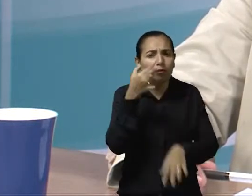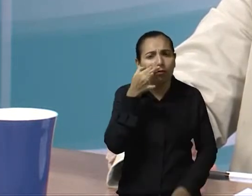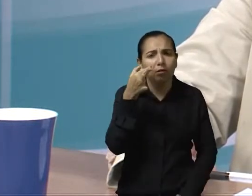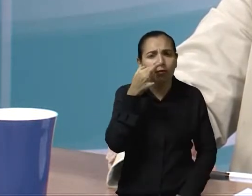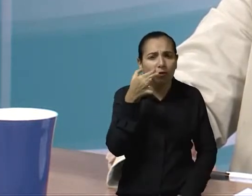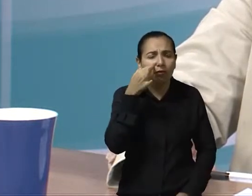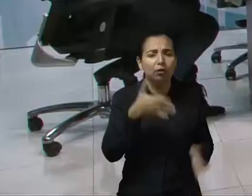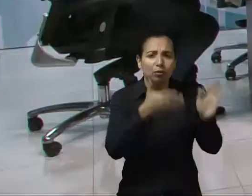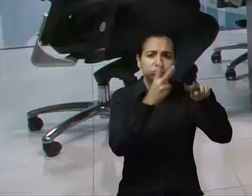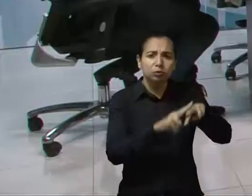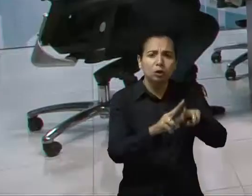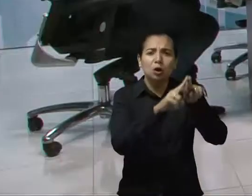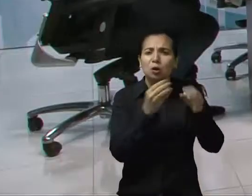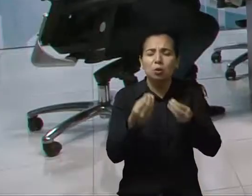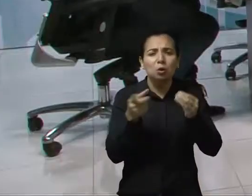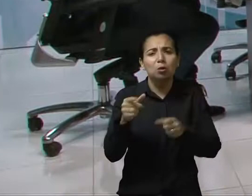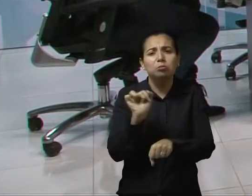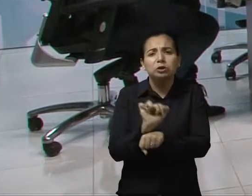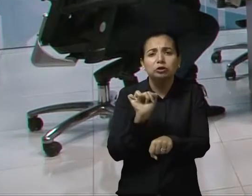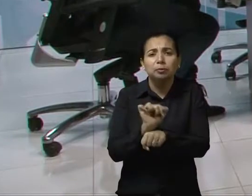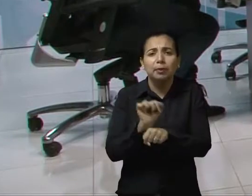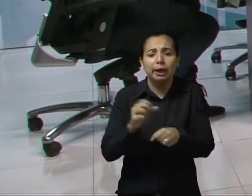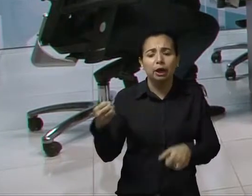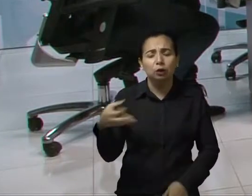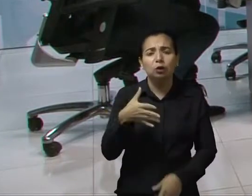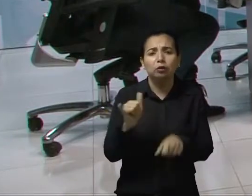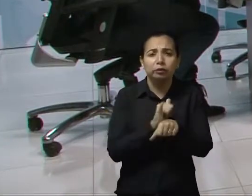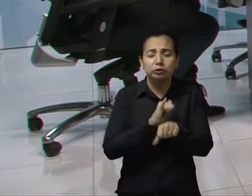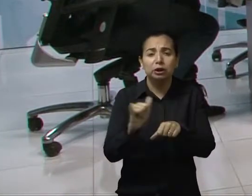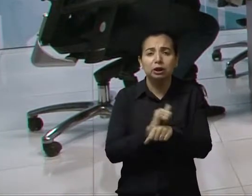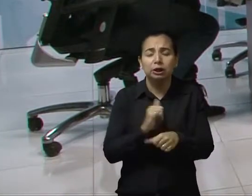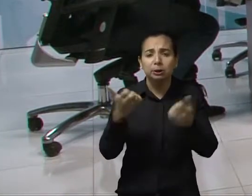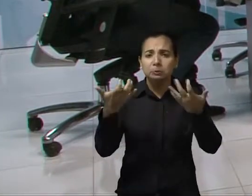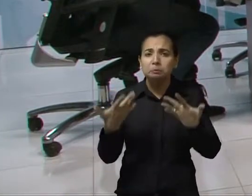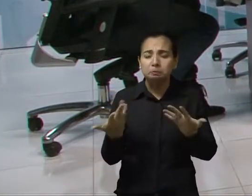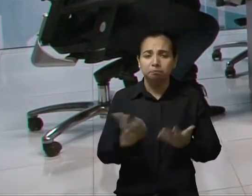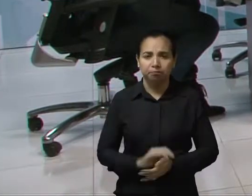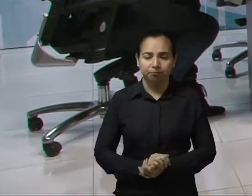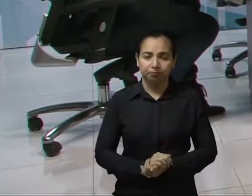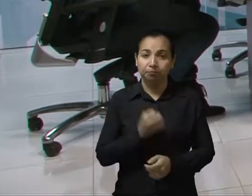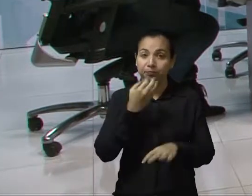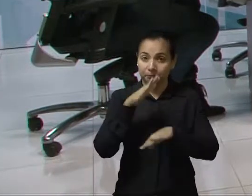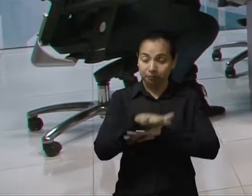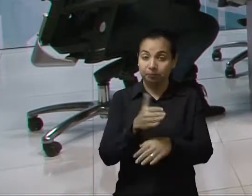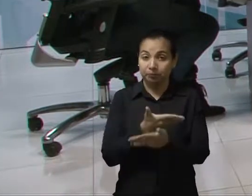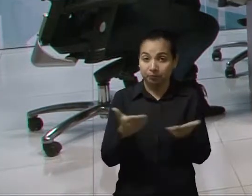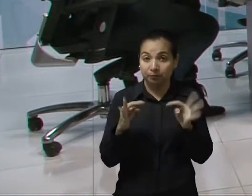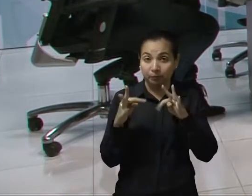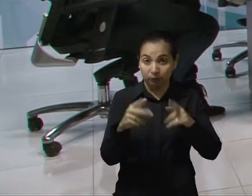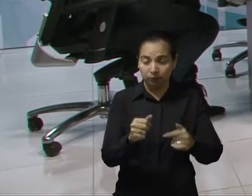disse, muito pesada? Pronto. Nosso boa tarde a todos e a todas.